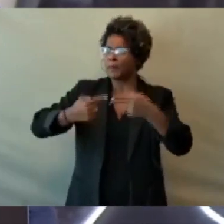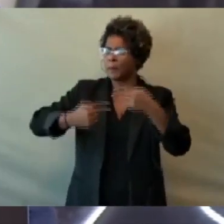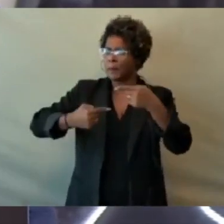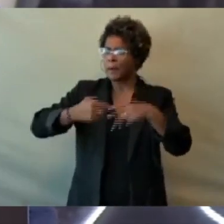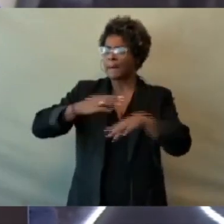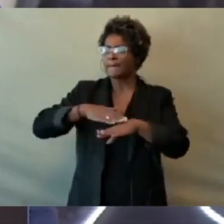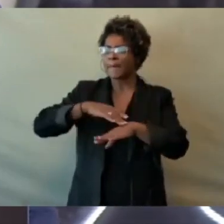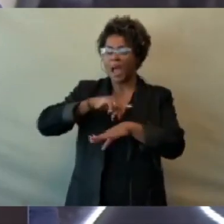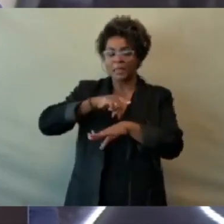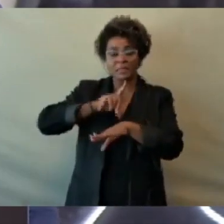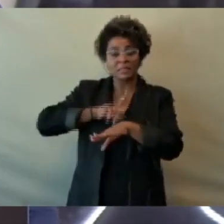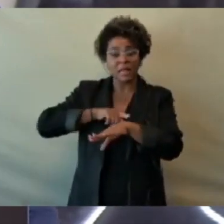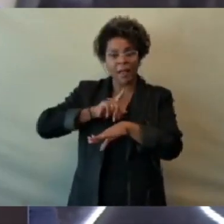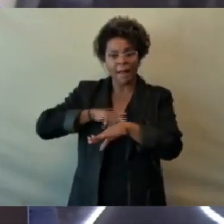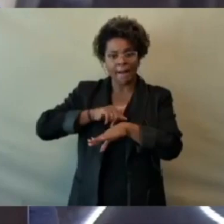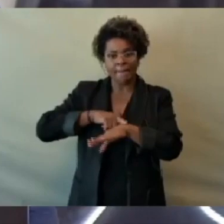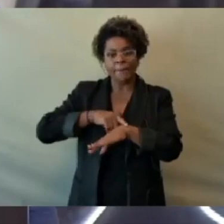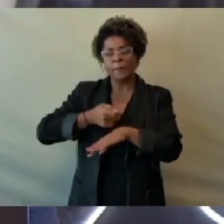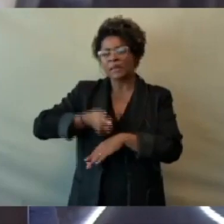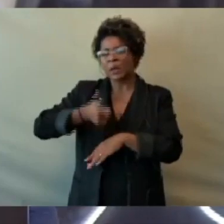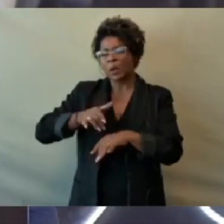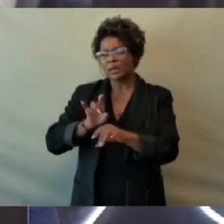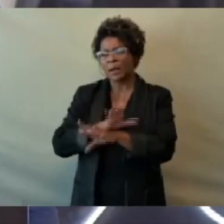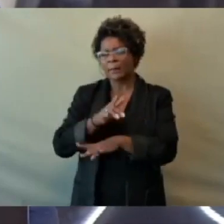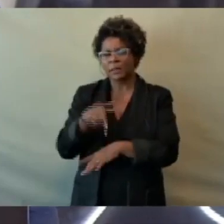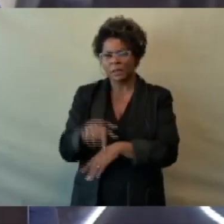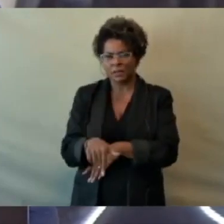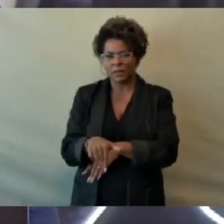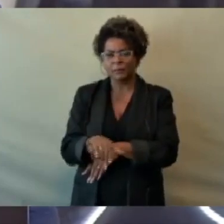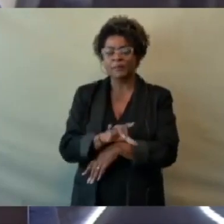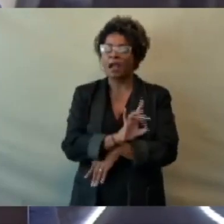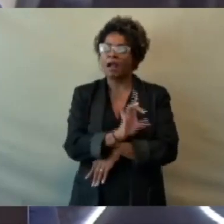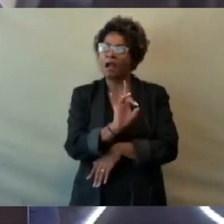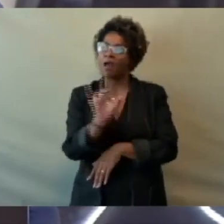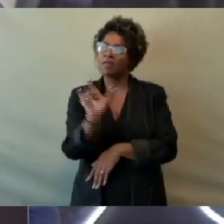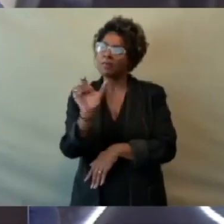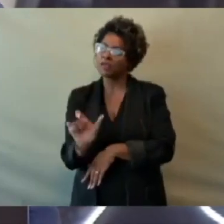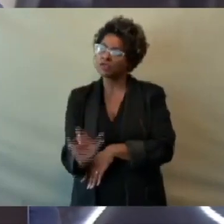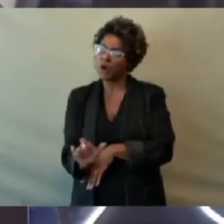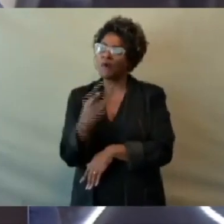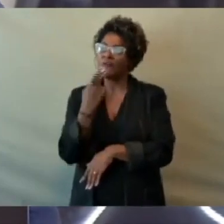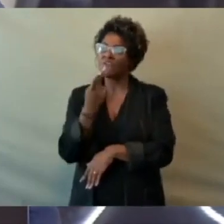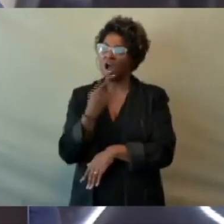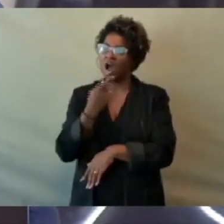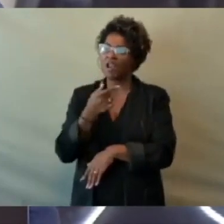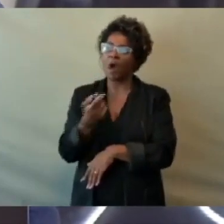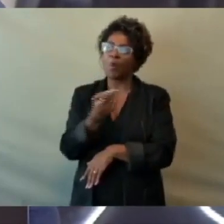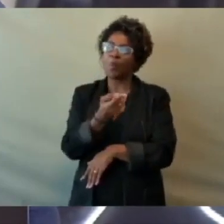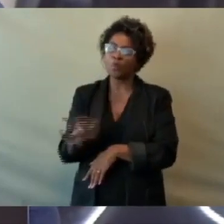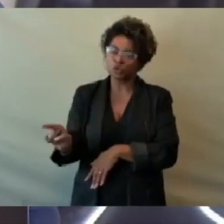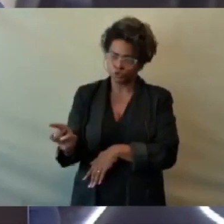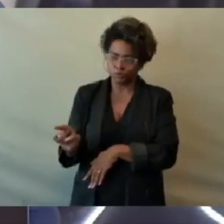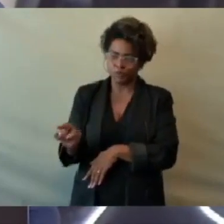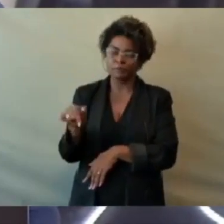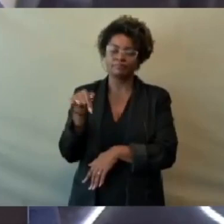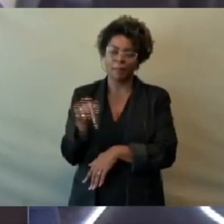final vou passar para cada um fazer as suas considerações finais e também dar um alento